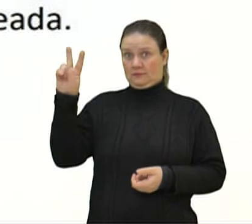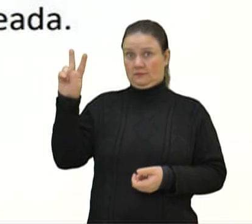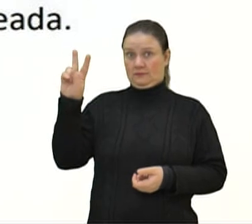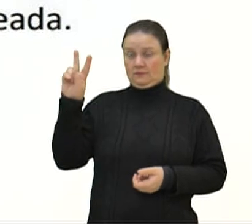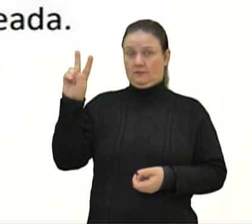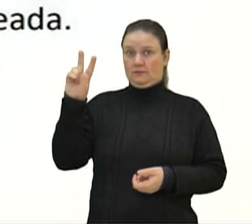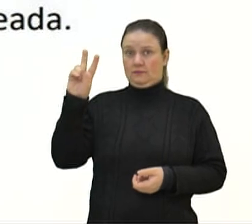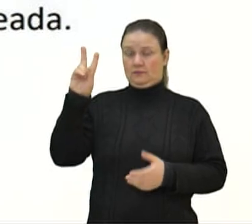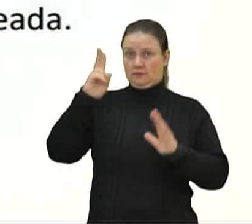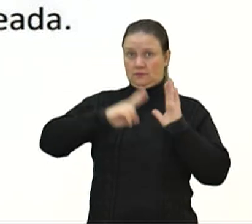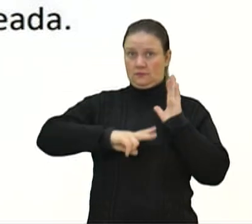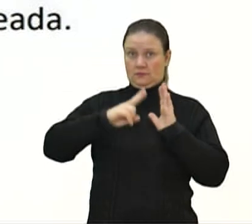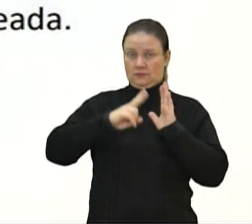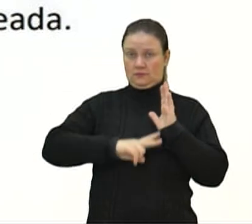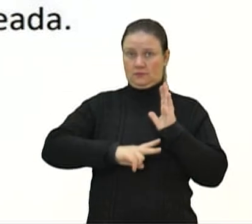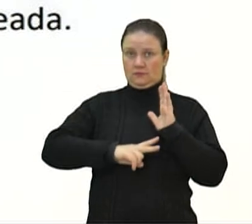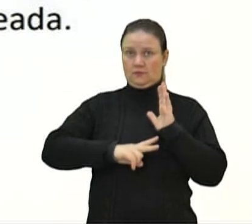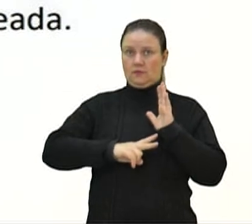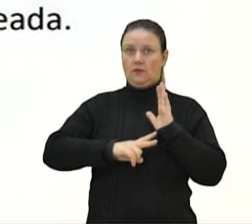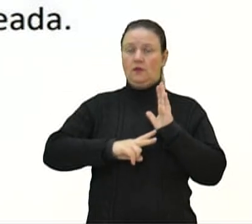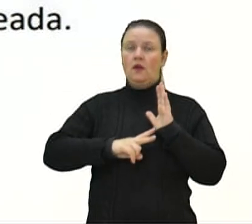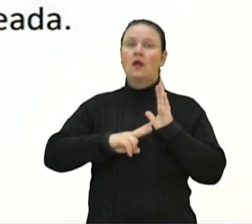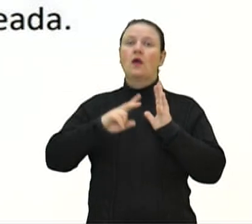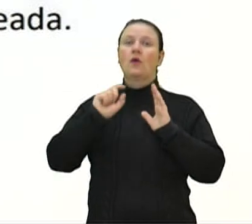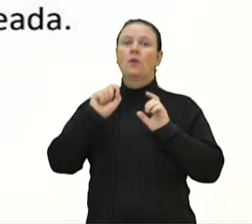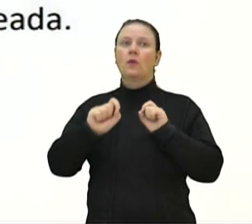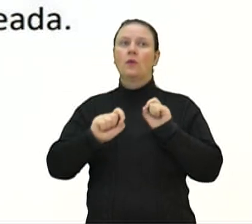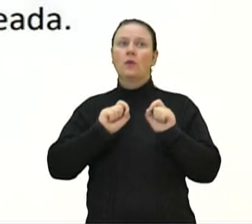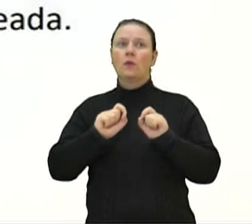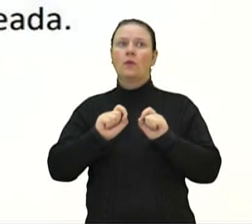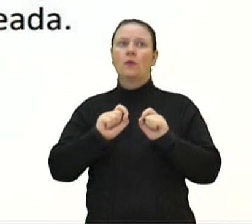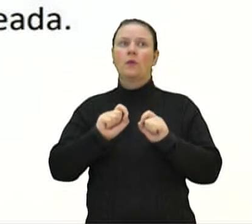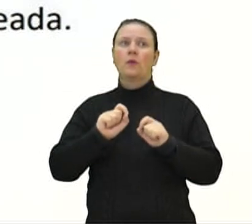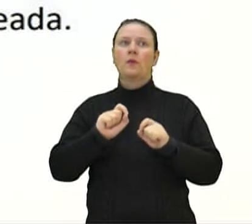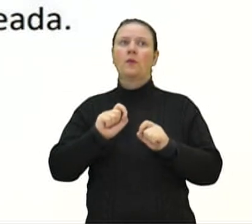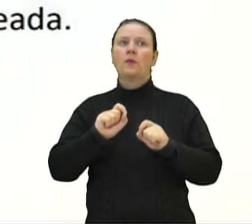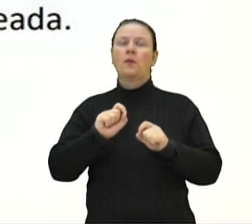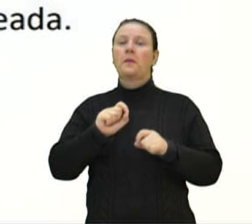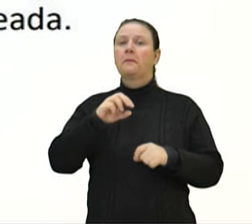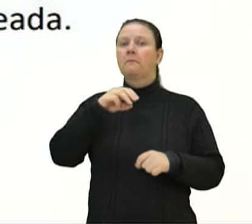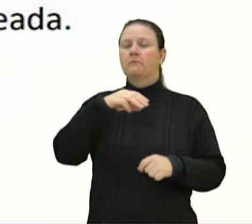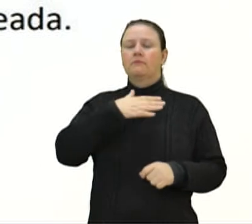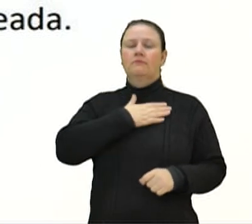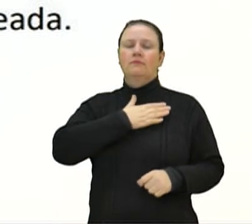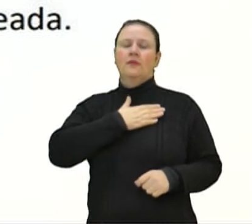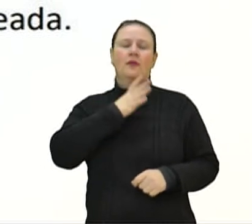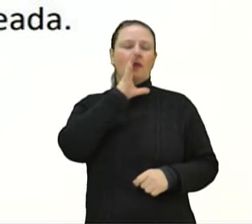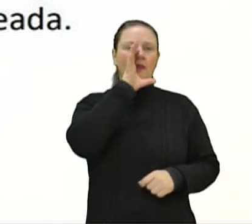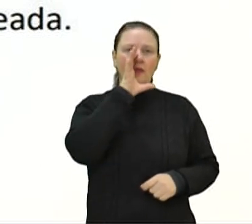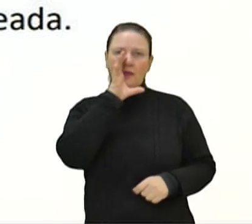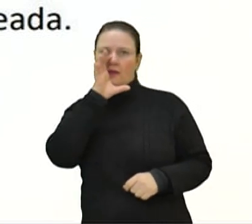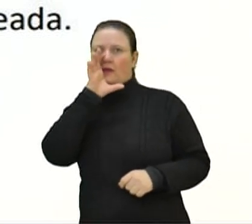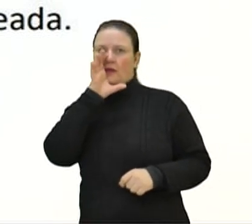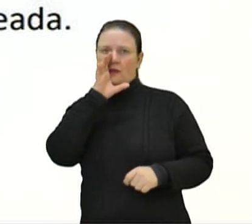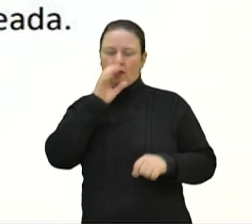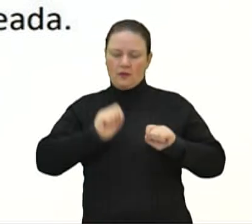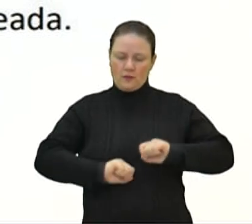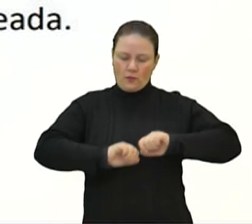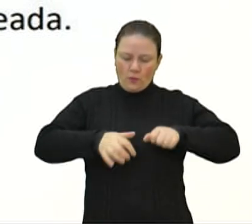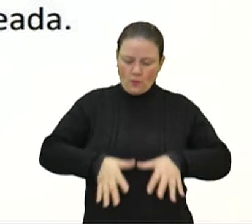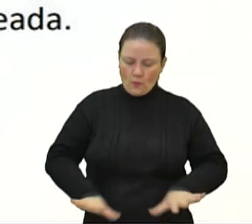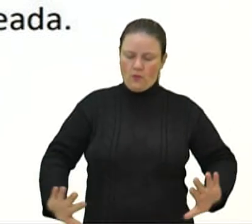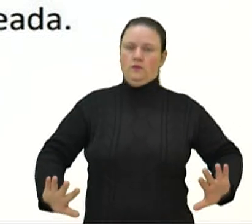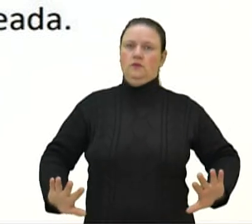então, é plural. Então, me encantam las faldas rondas. La